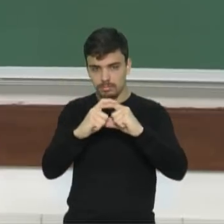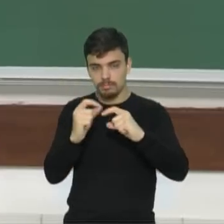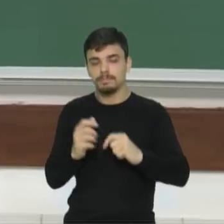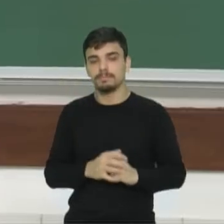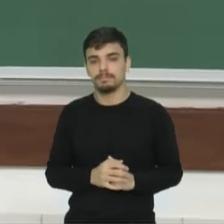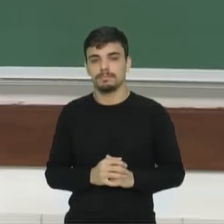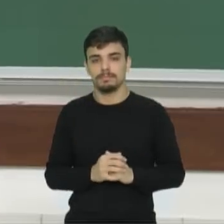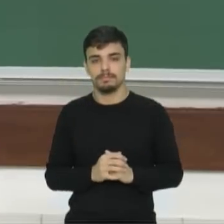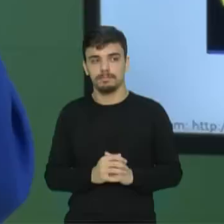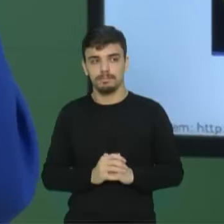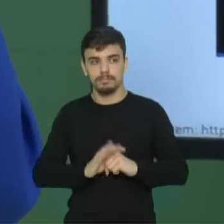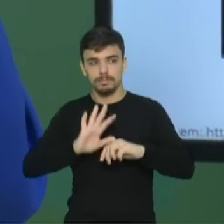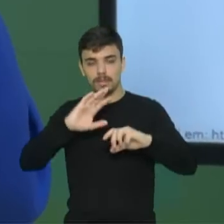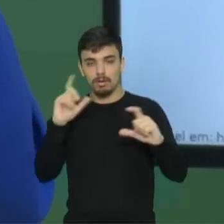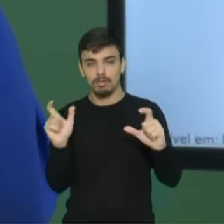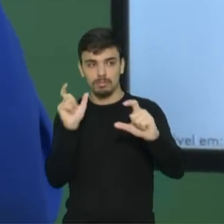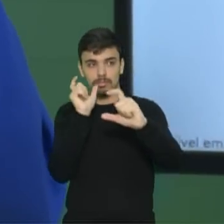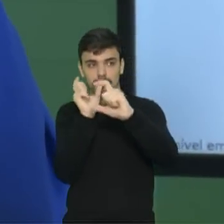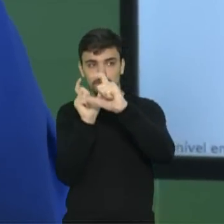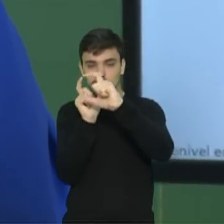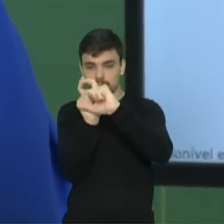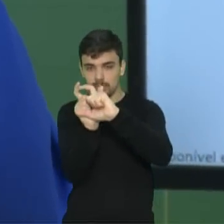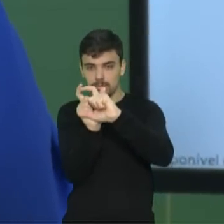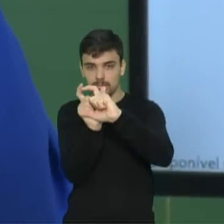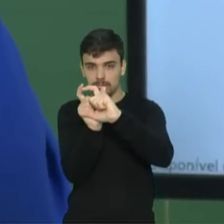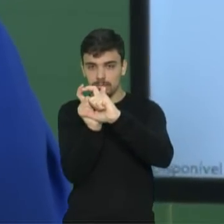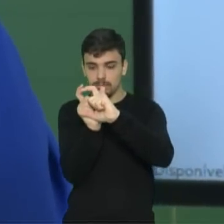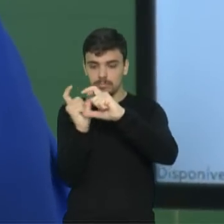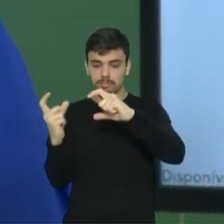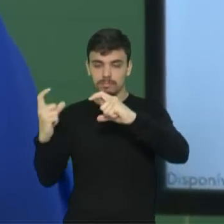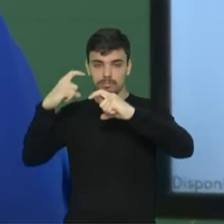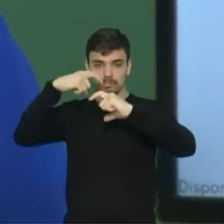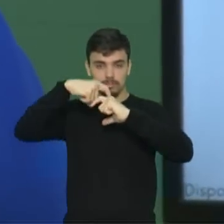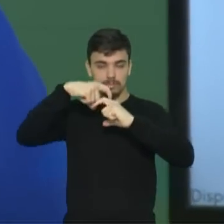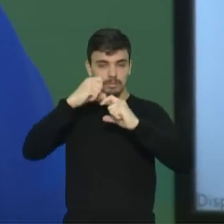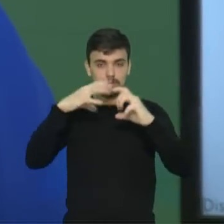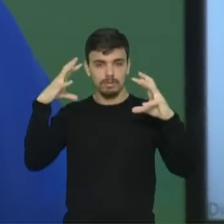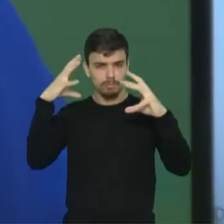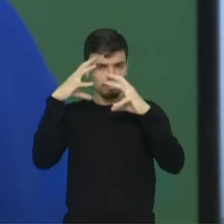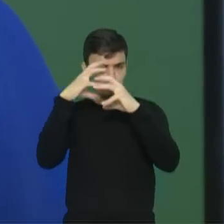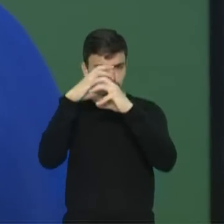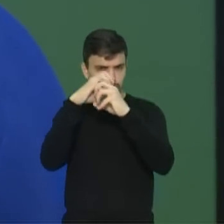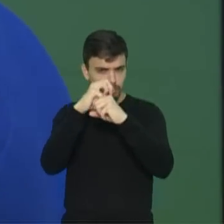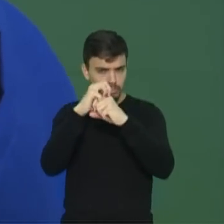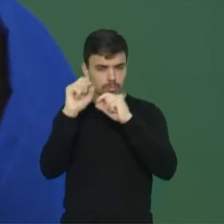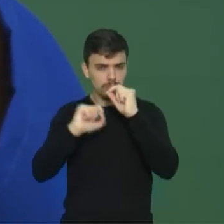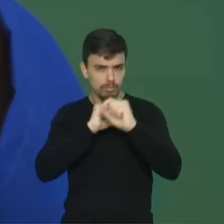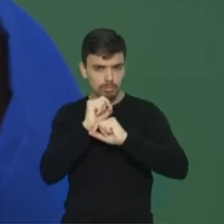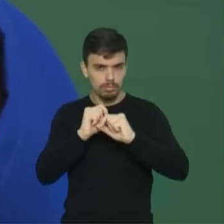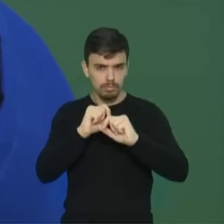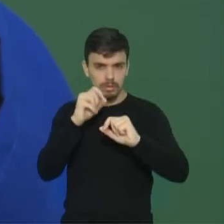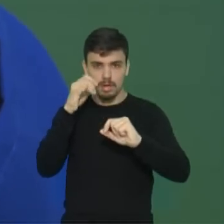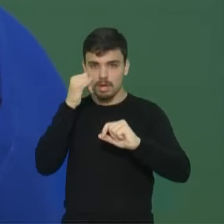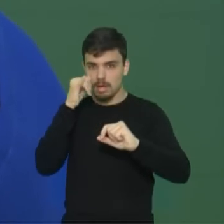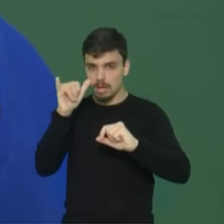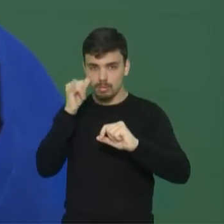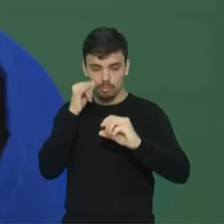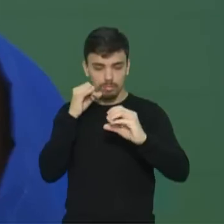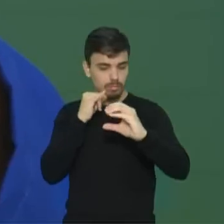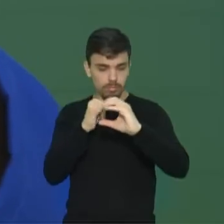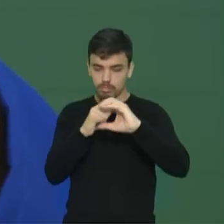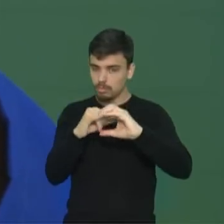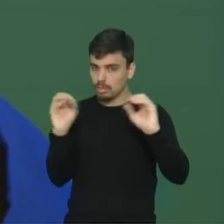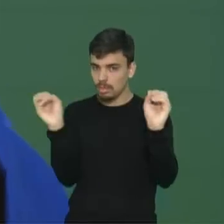atravesse. Quando eu giro eles, escurece até uma forma que a luz não passa